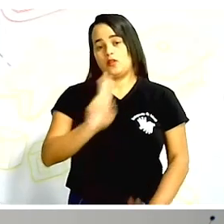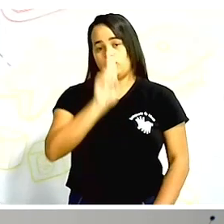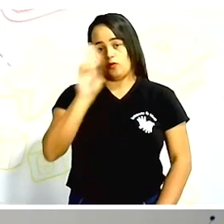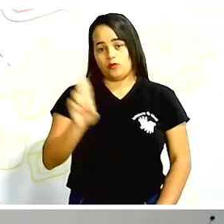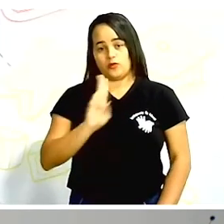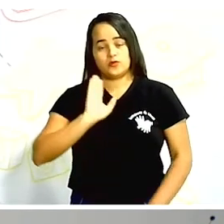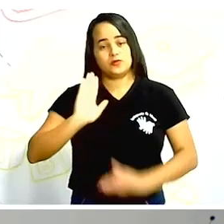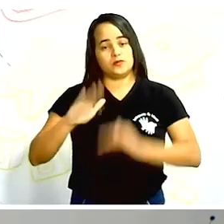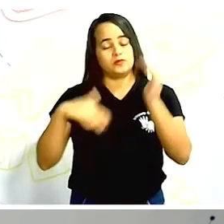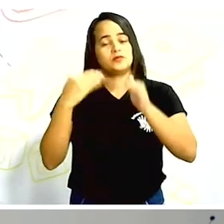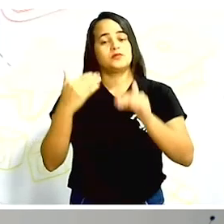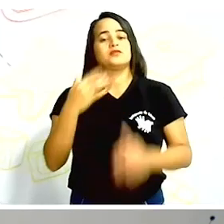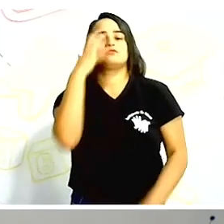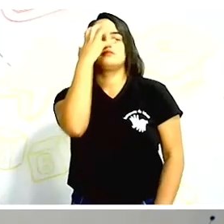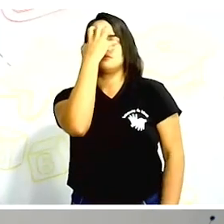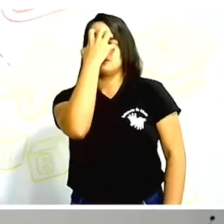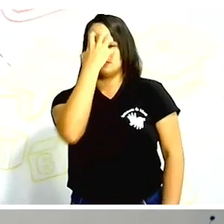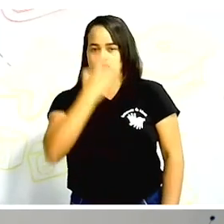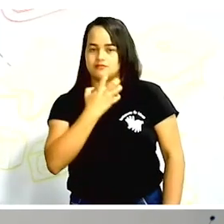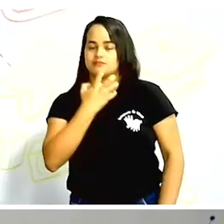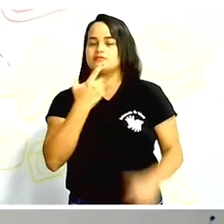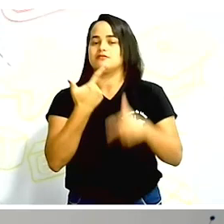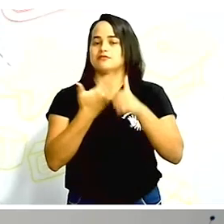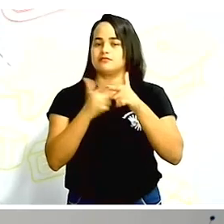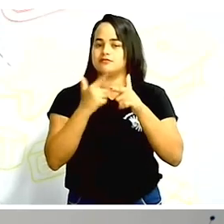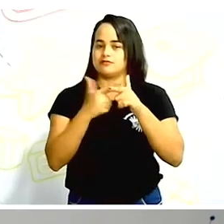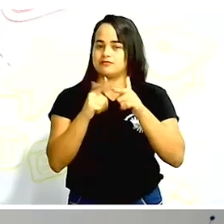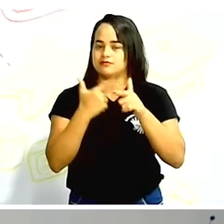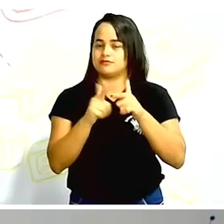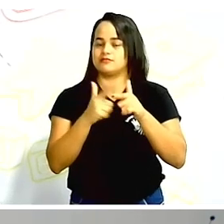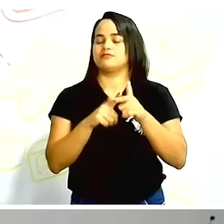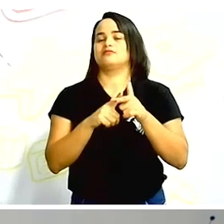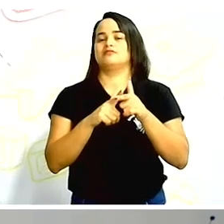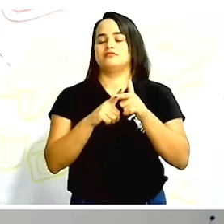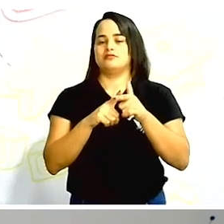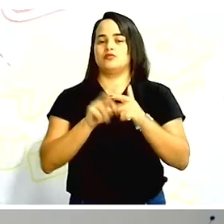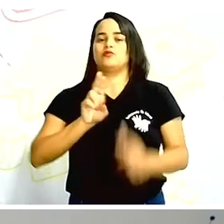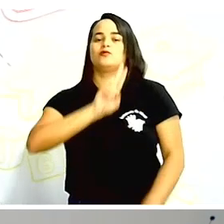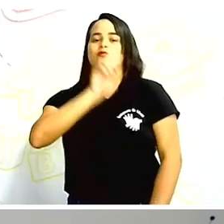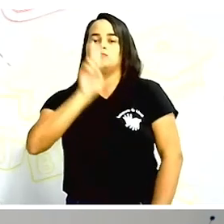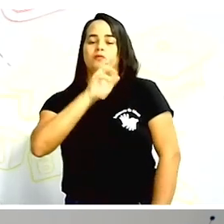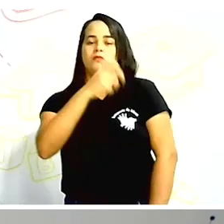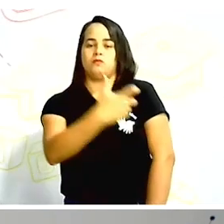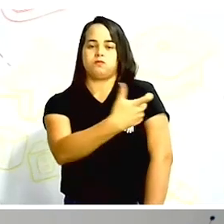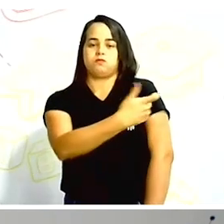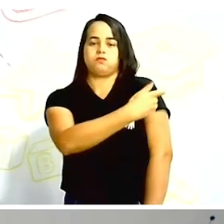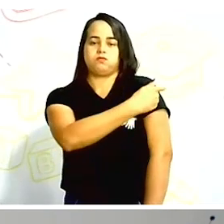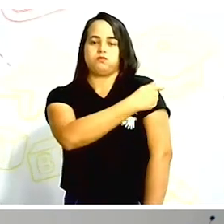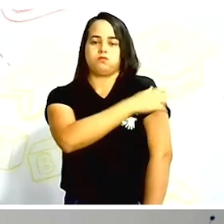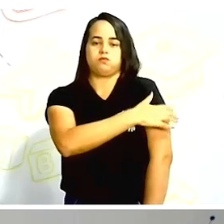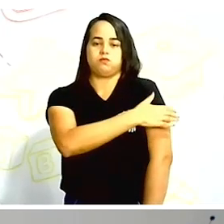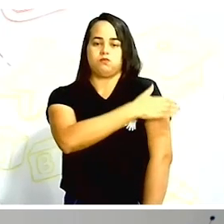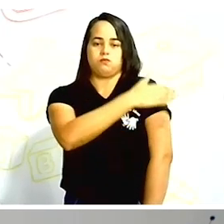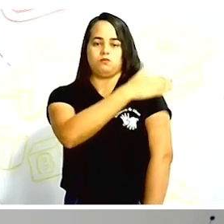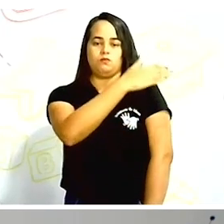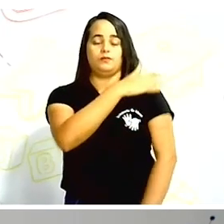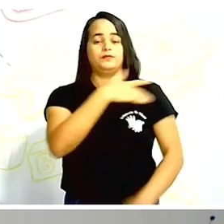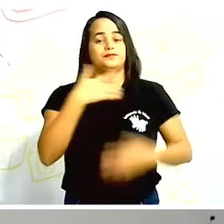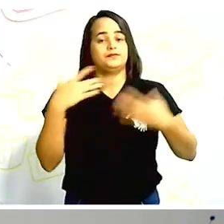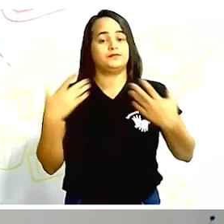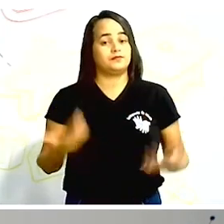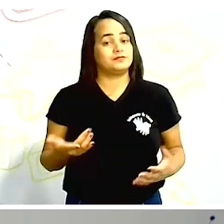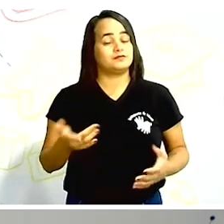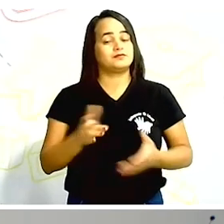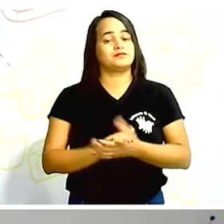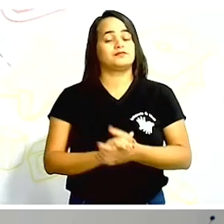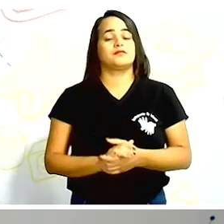causa sérios danos à saúde, sendo causada, como eu disse, pelo uso de anabolizantes. Então, deve ser